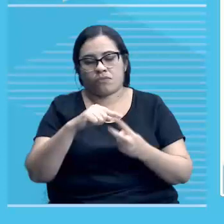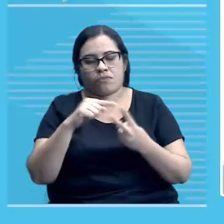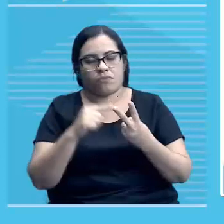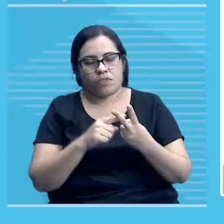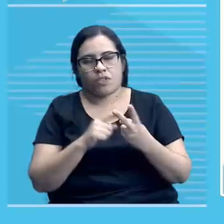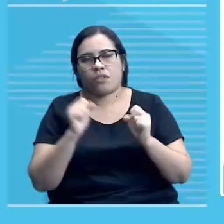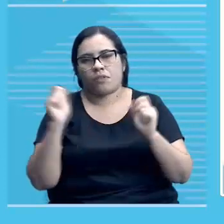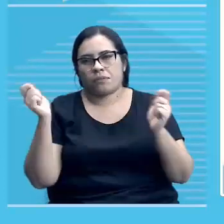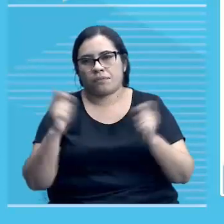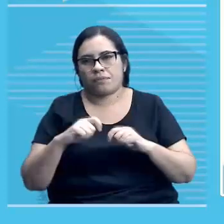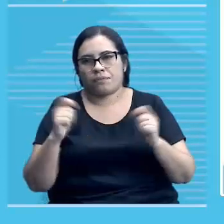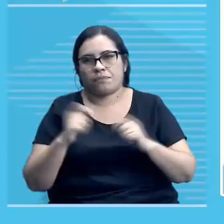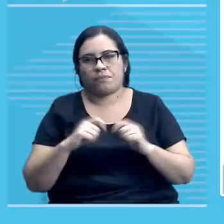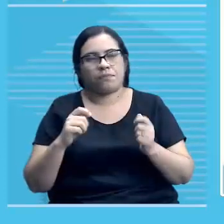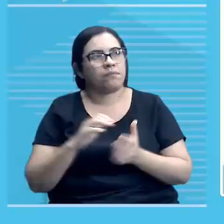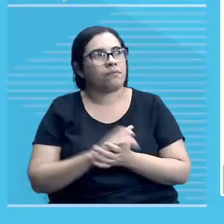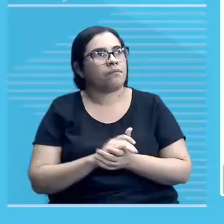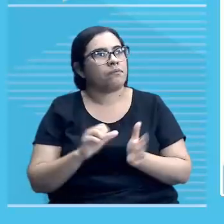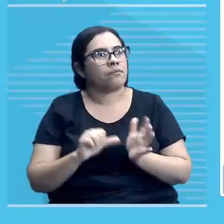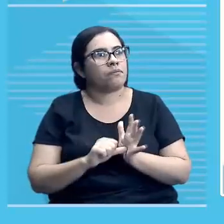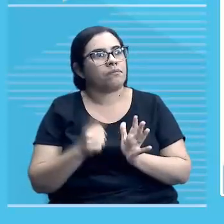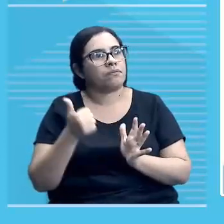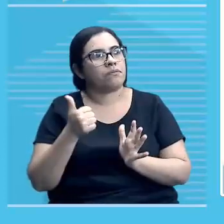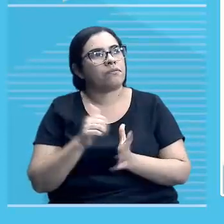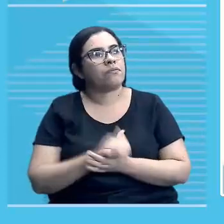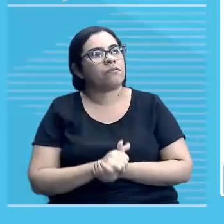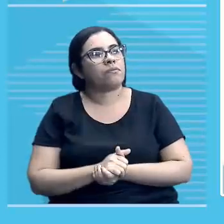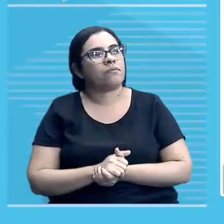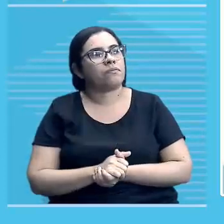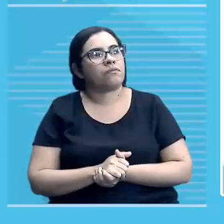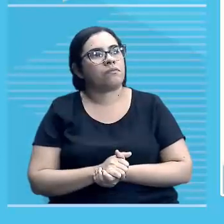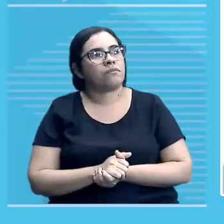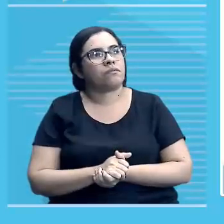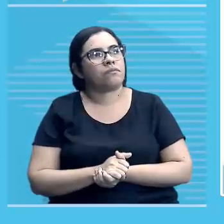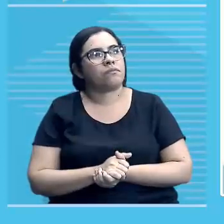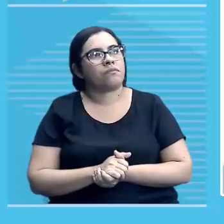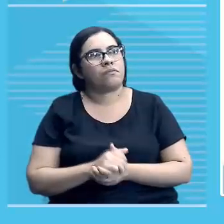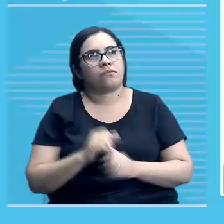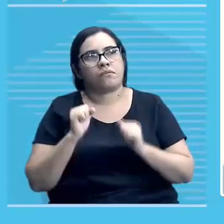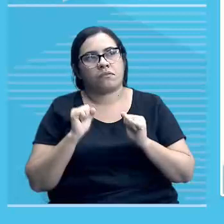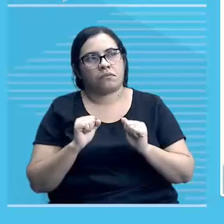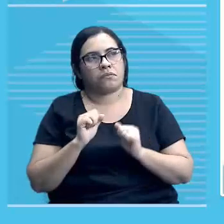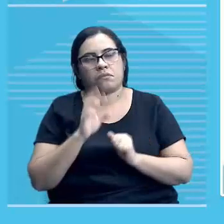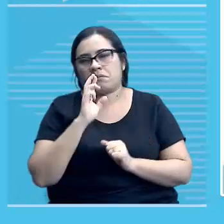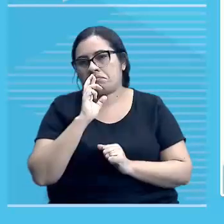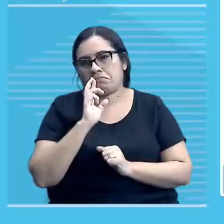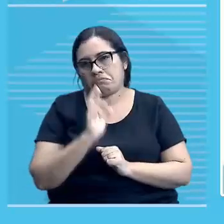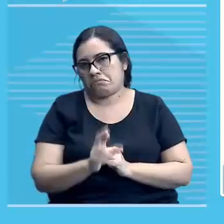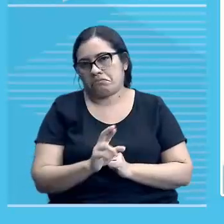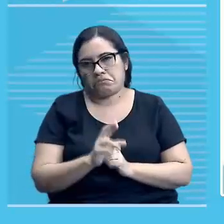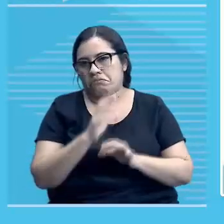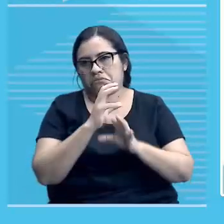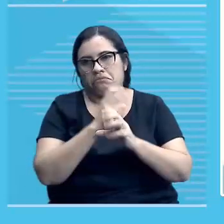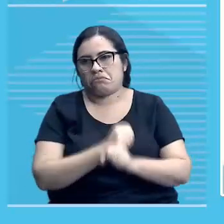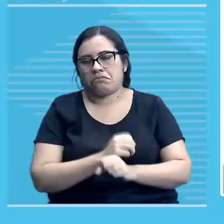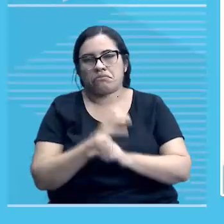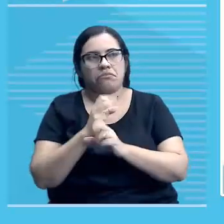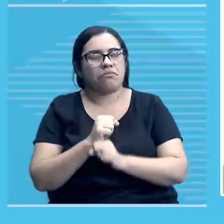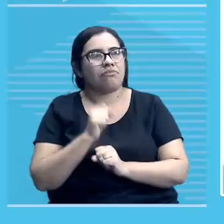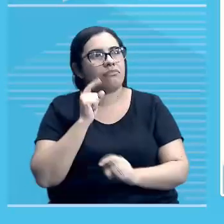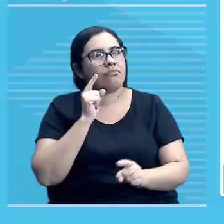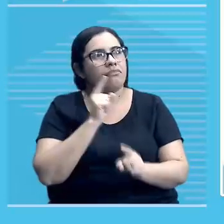maneiras. A primeira, tu pode resolver essa equação e